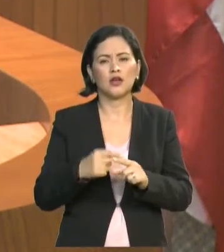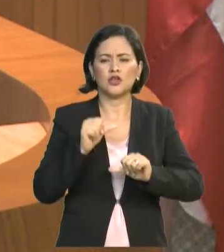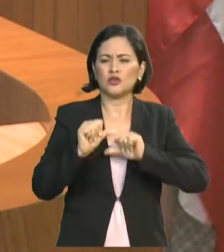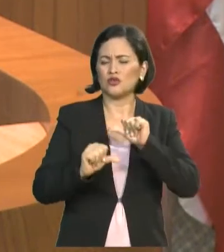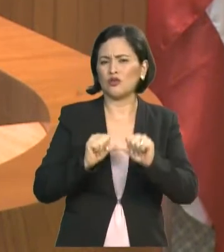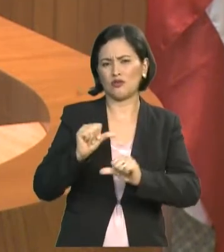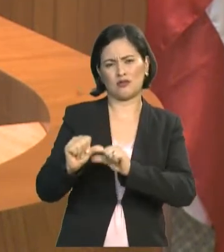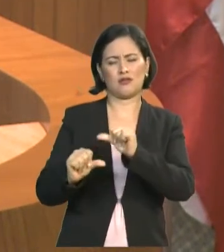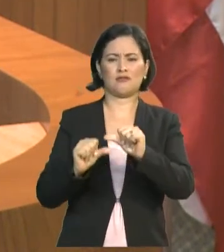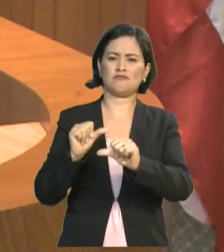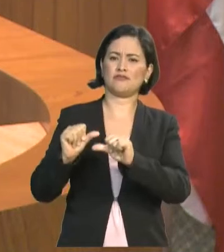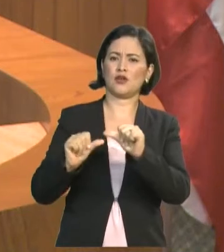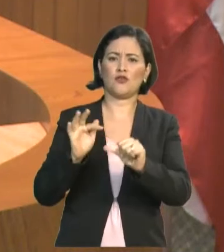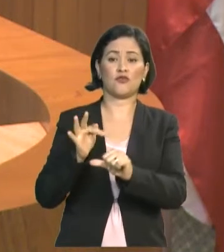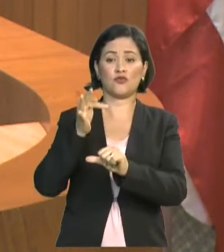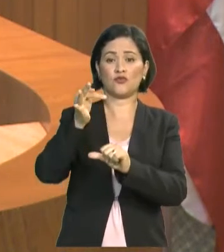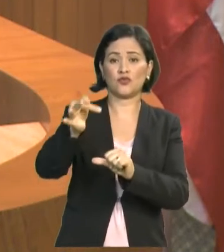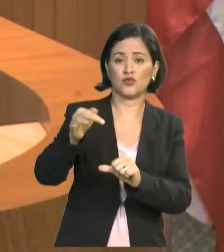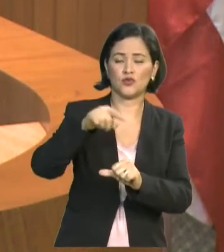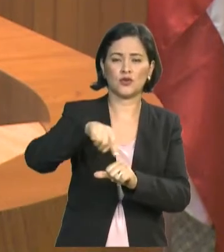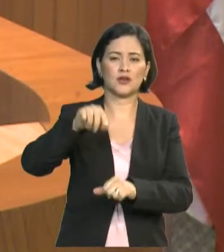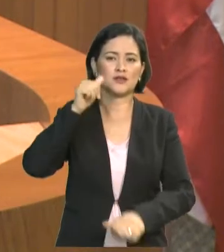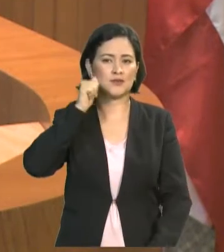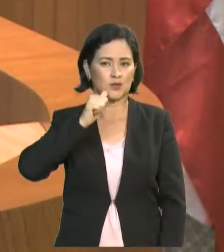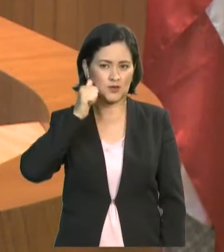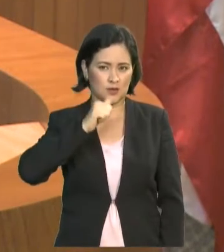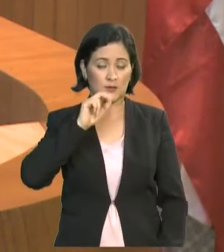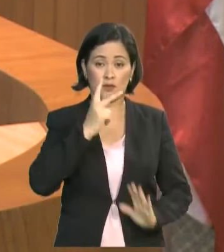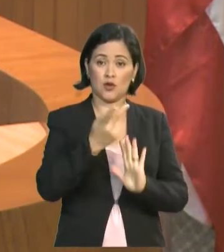O programa Rumo Certo tem esse reconhecimento